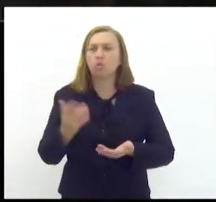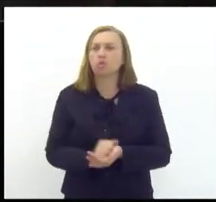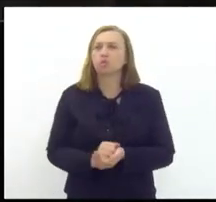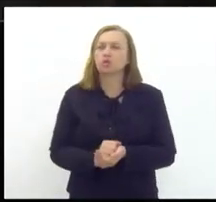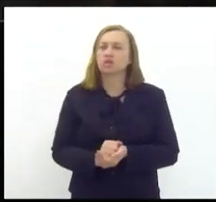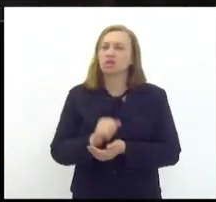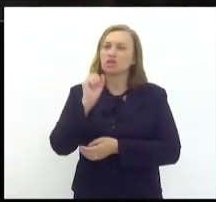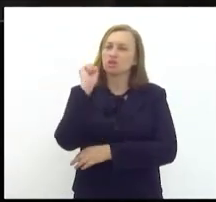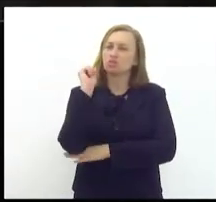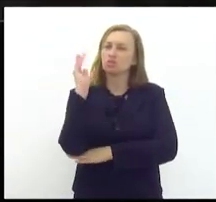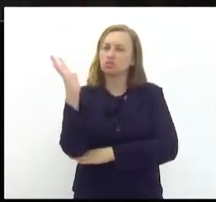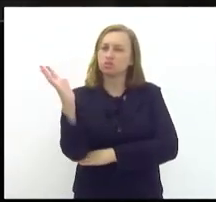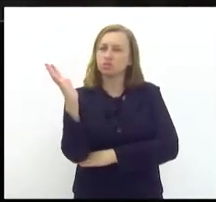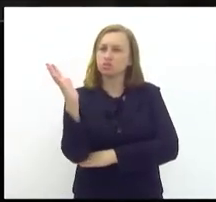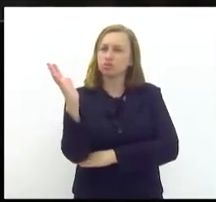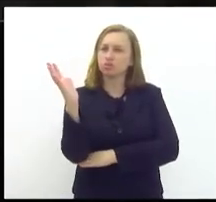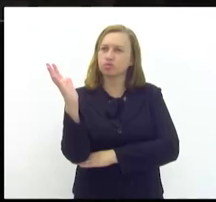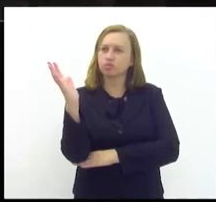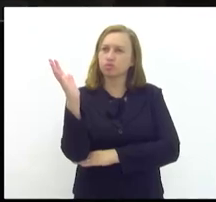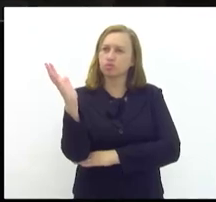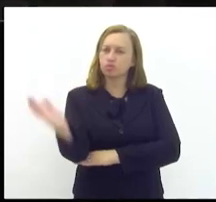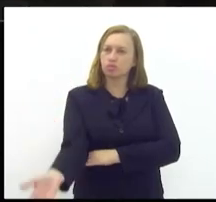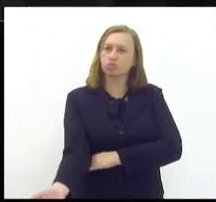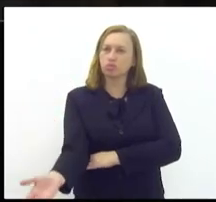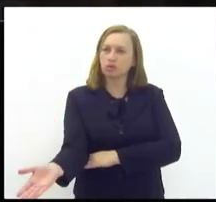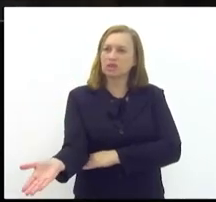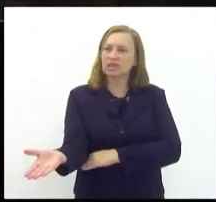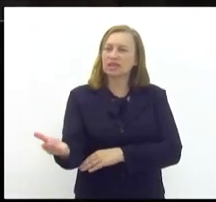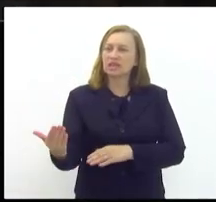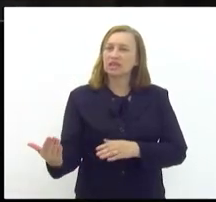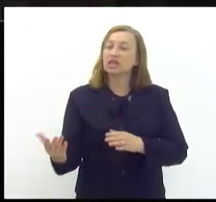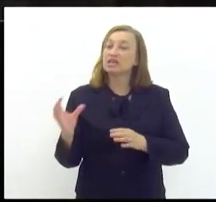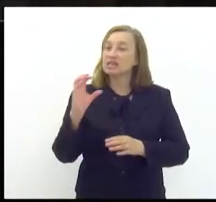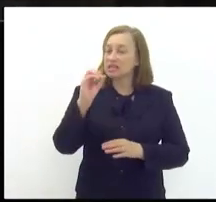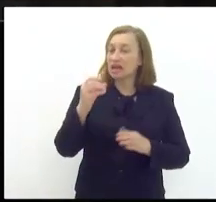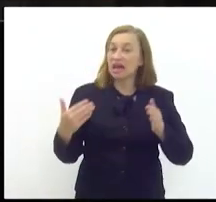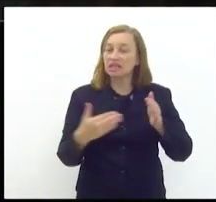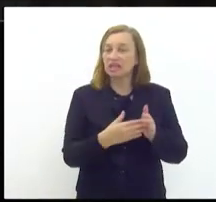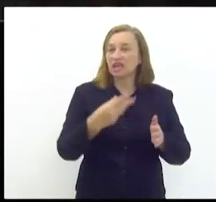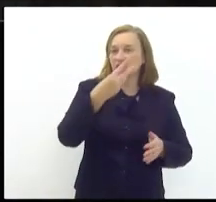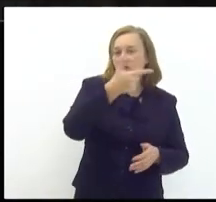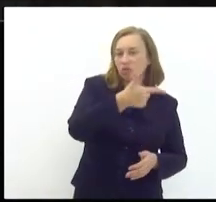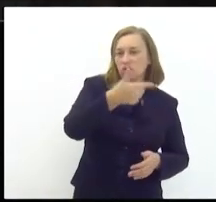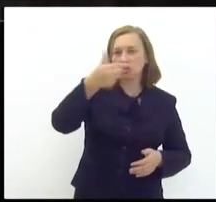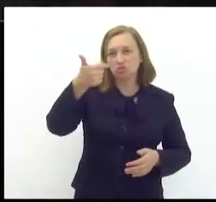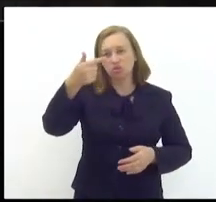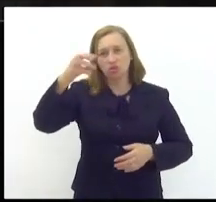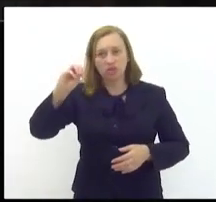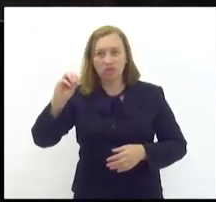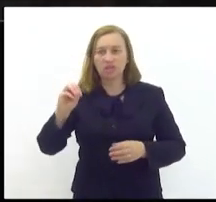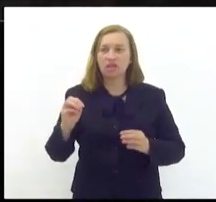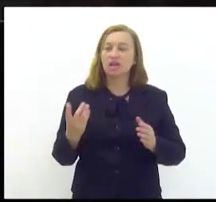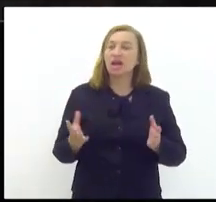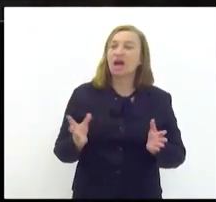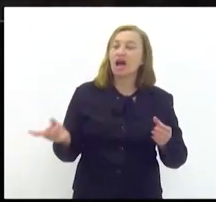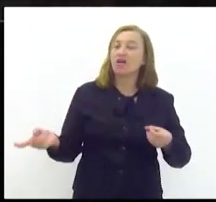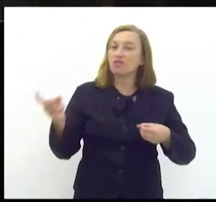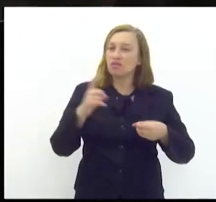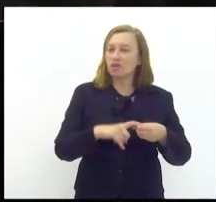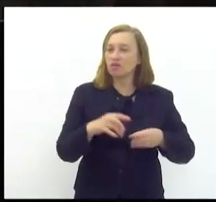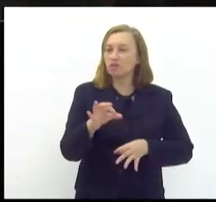desmatamento zero da Amazônia até 2030 o governo Lula anunciou no mês passado a retomada do programa